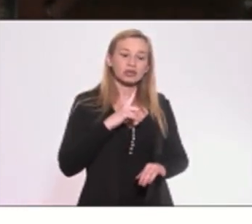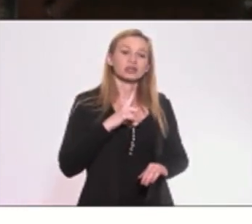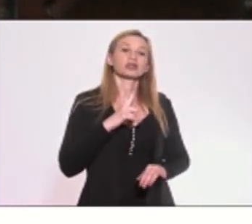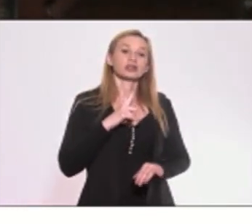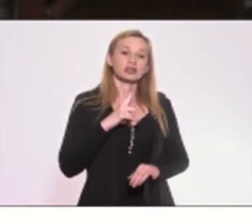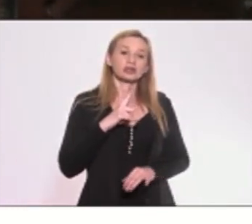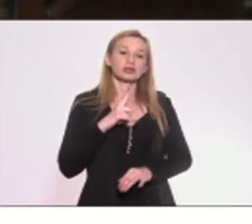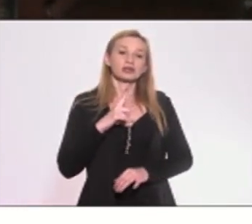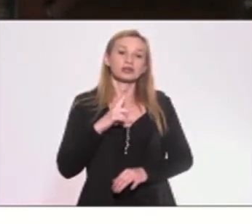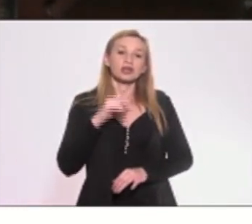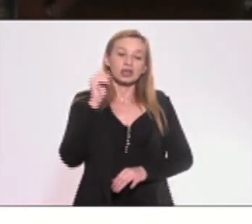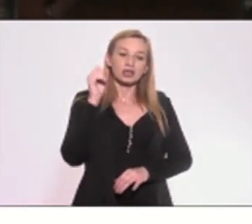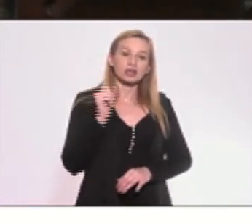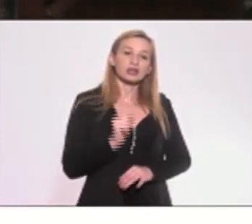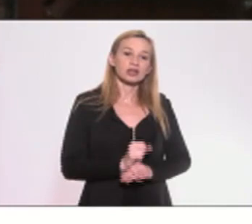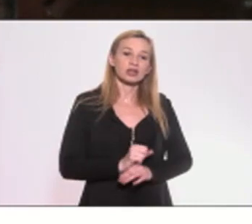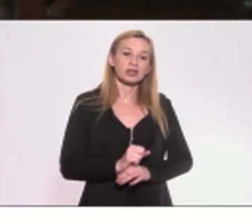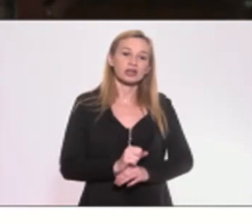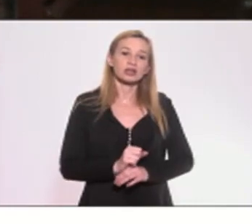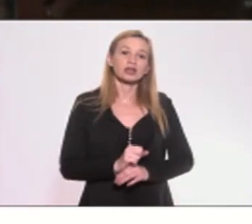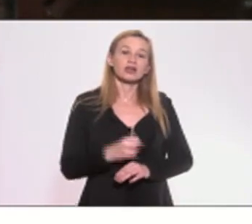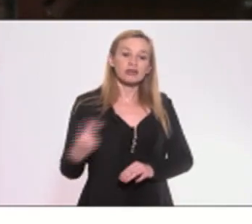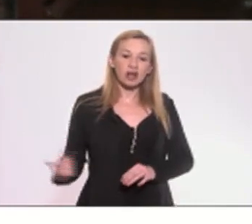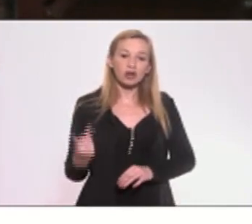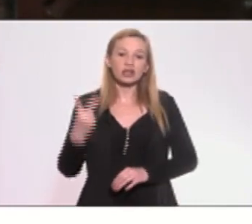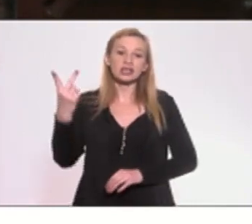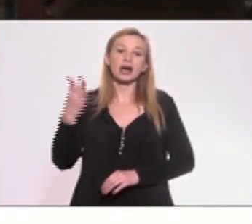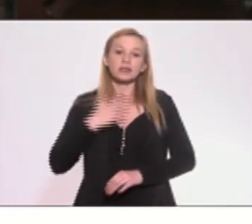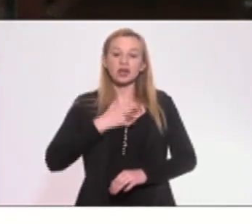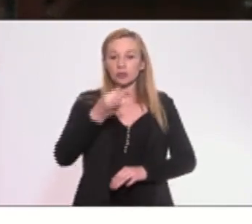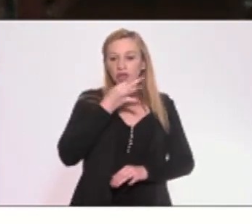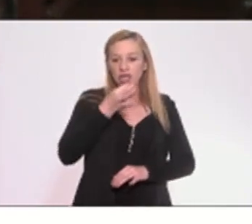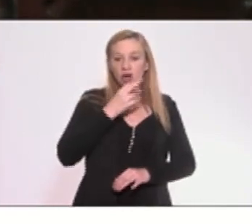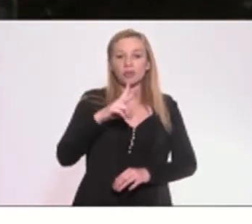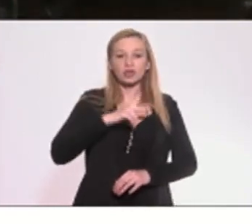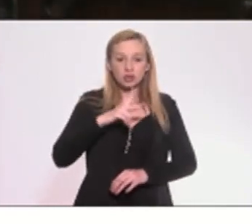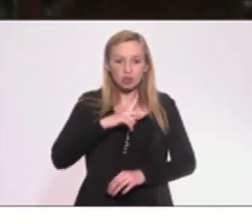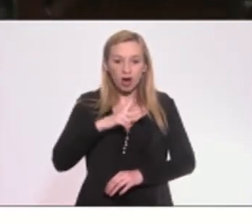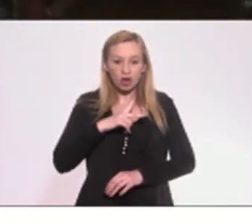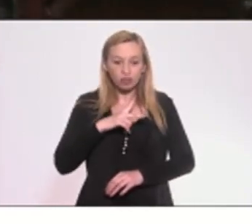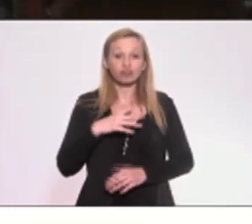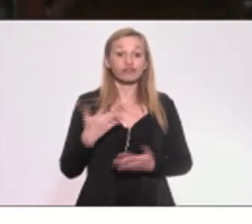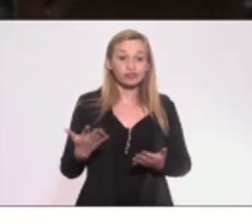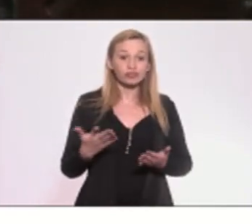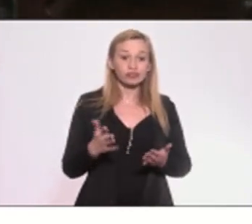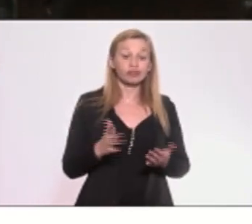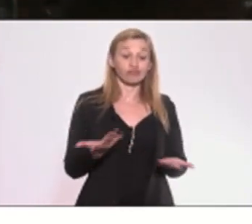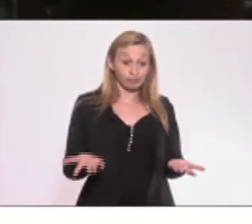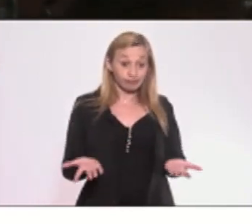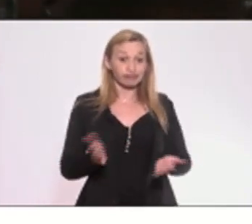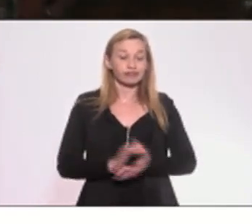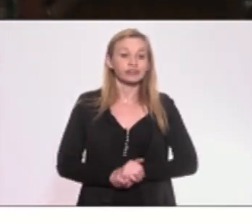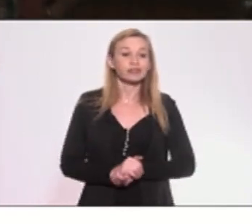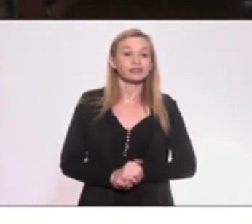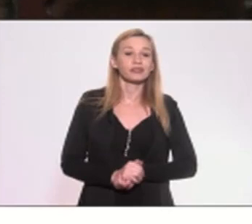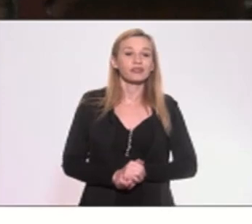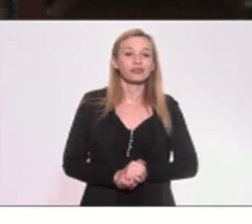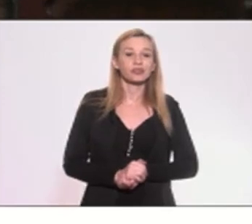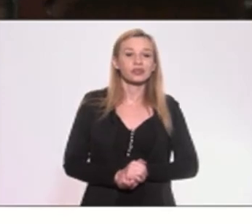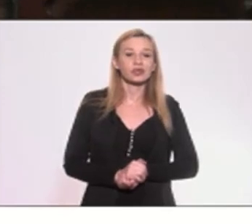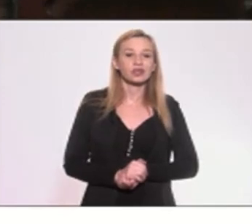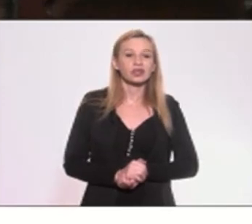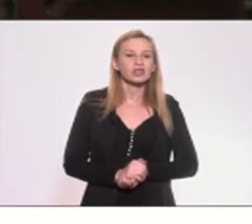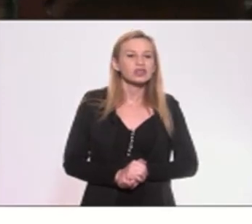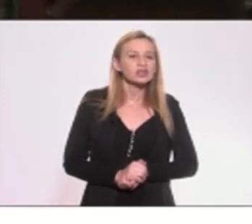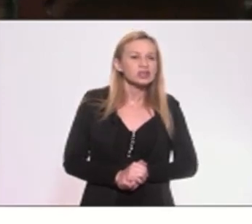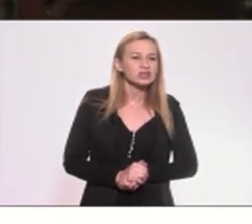magna, para poder prevalecer minha opinião pessoal ou sair bonitinho no jornal. como se